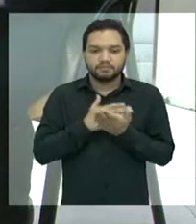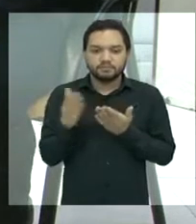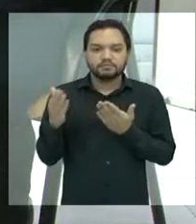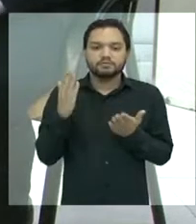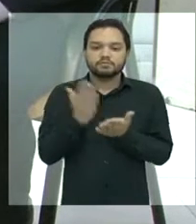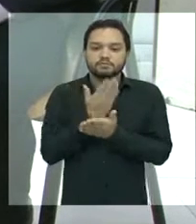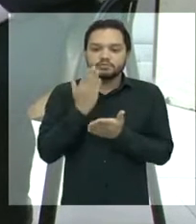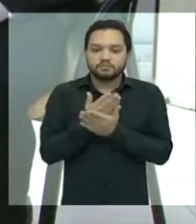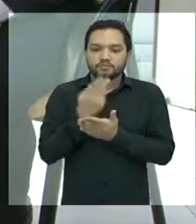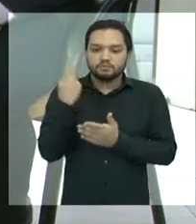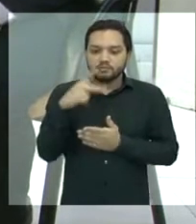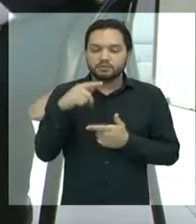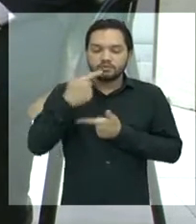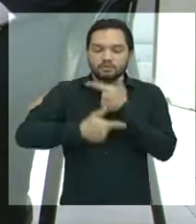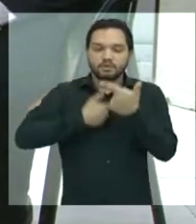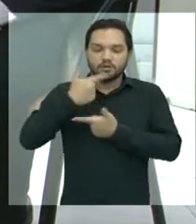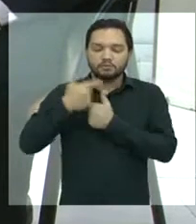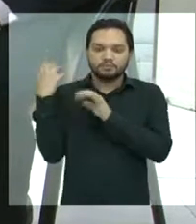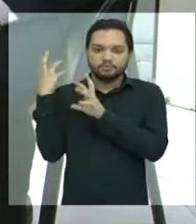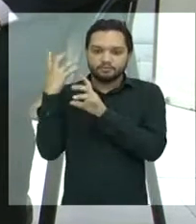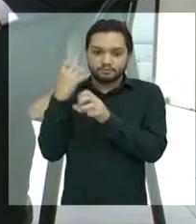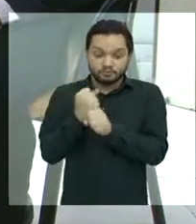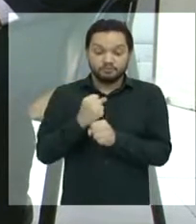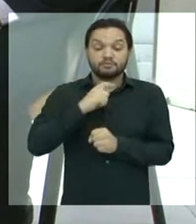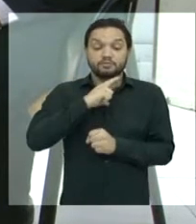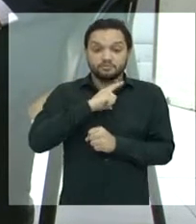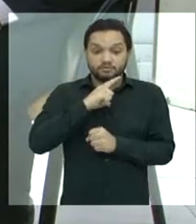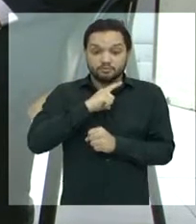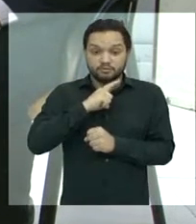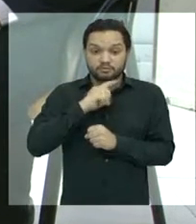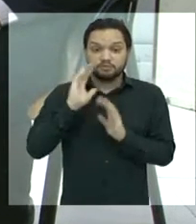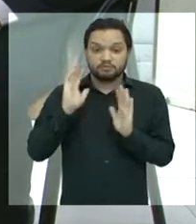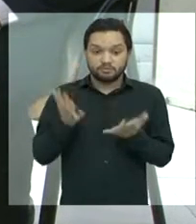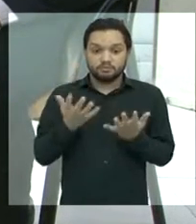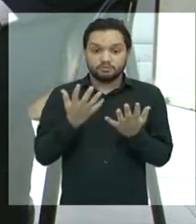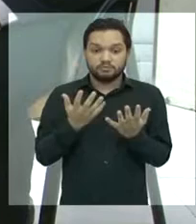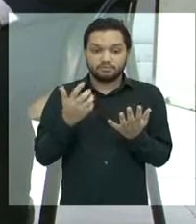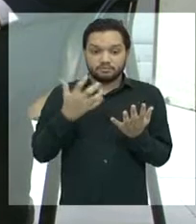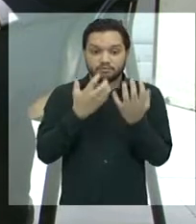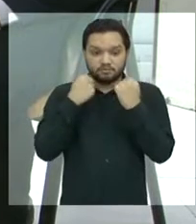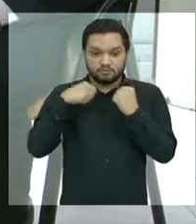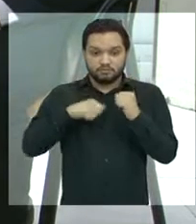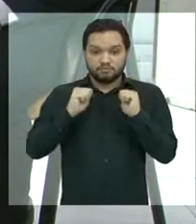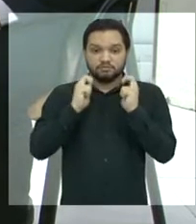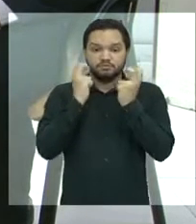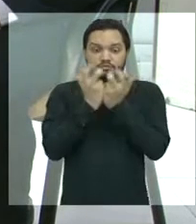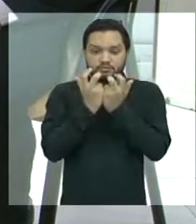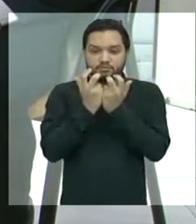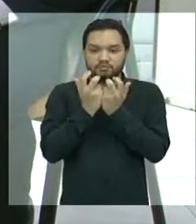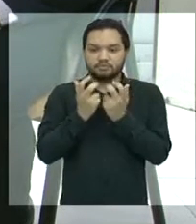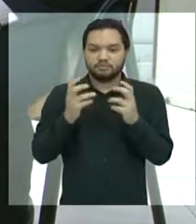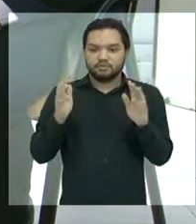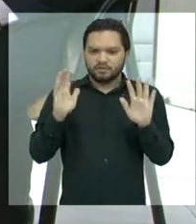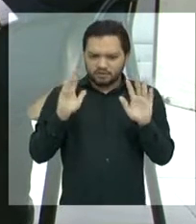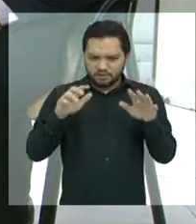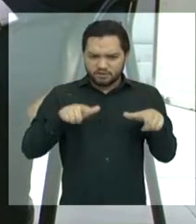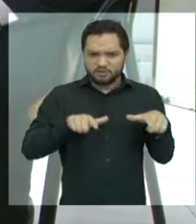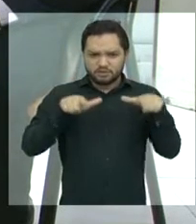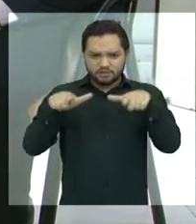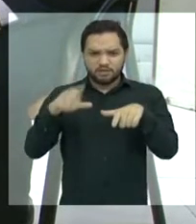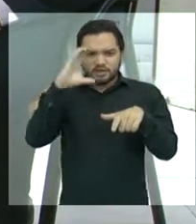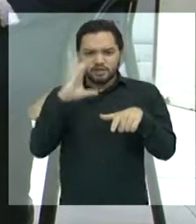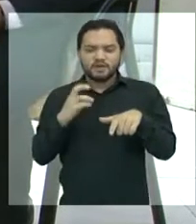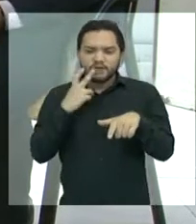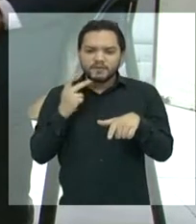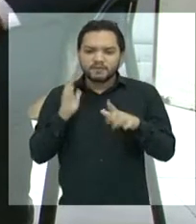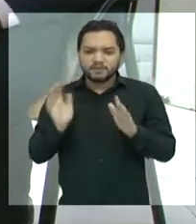sua trajetória, né? Inclusive, uma parte, o senhor já recebeu aqui na Câmara o título de cidadão de Fortaleza, né? Faz parte da sua